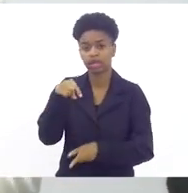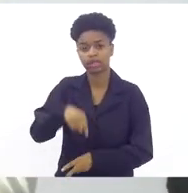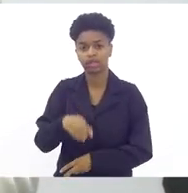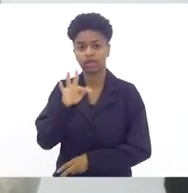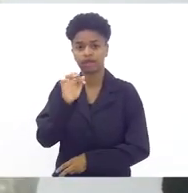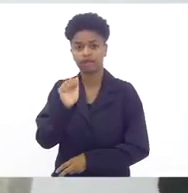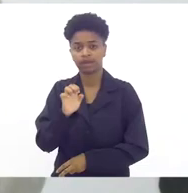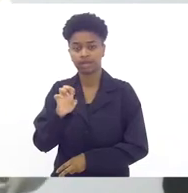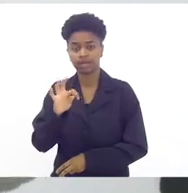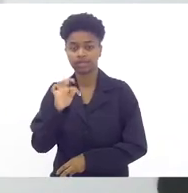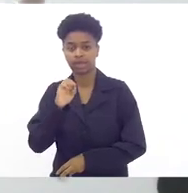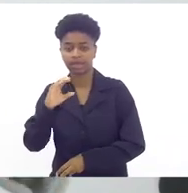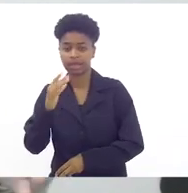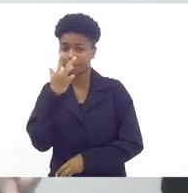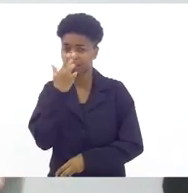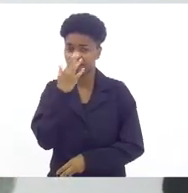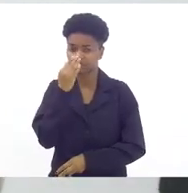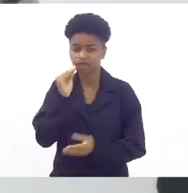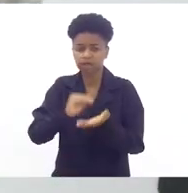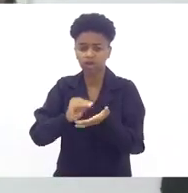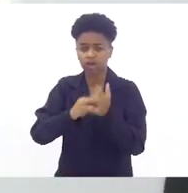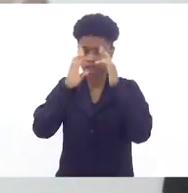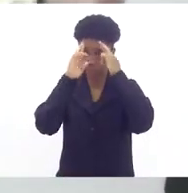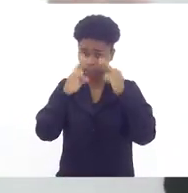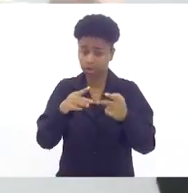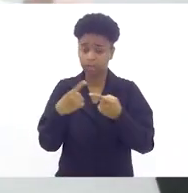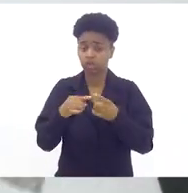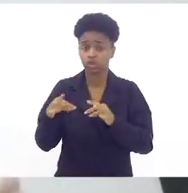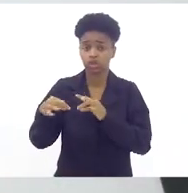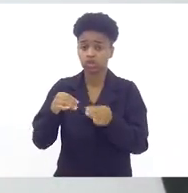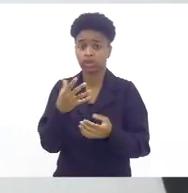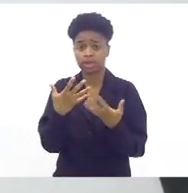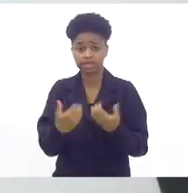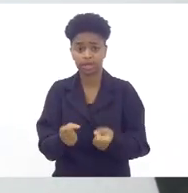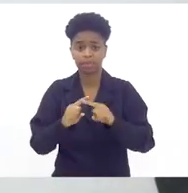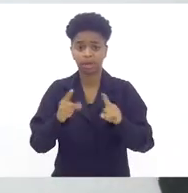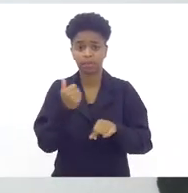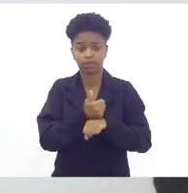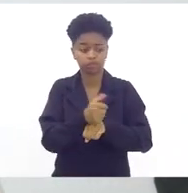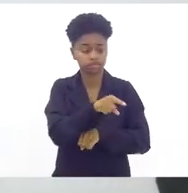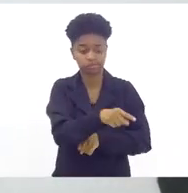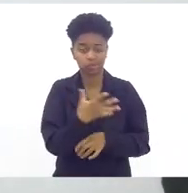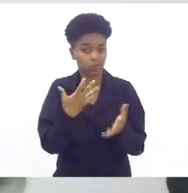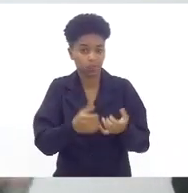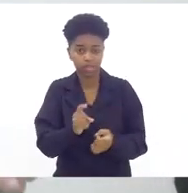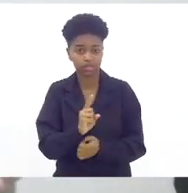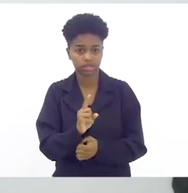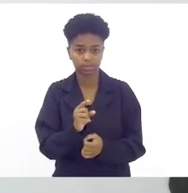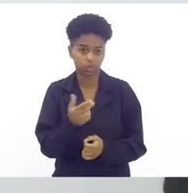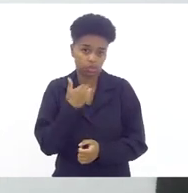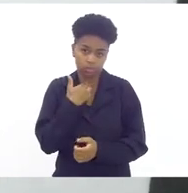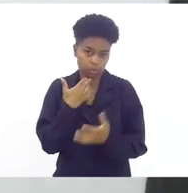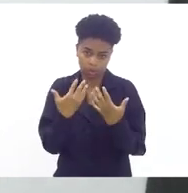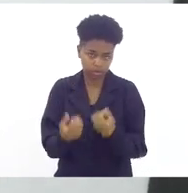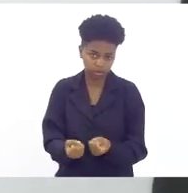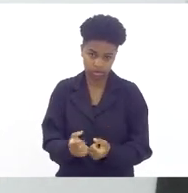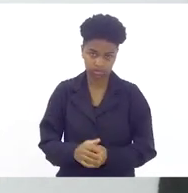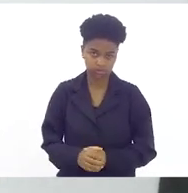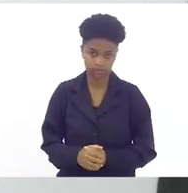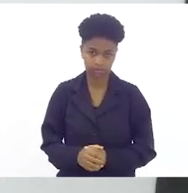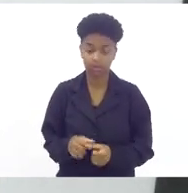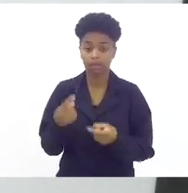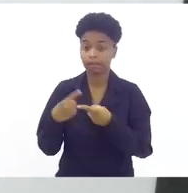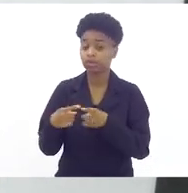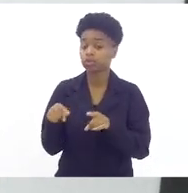Faetec são tratadas com Parece até um desrespeito todo mundo recebe menos o profissional da Faetec isso não dá para aceitar a gente